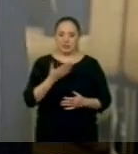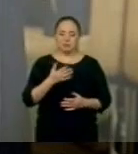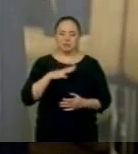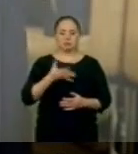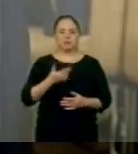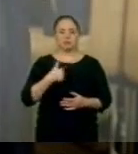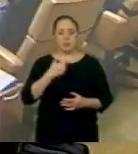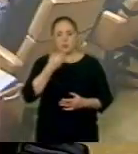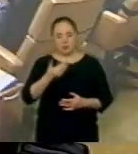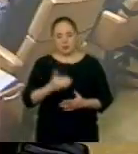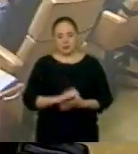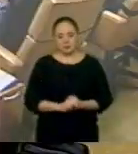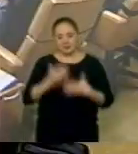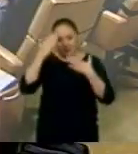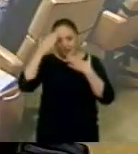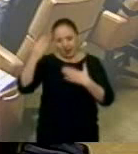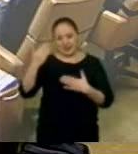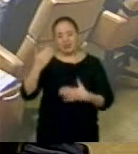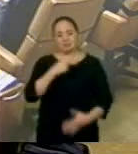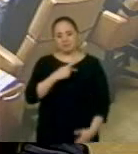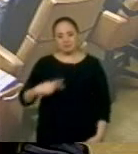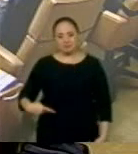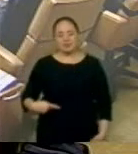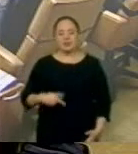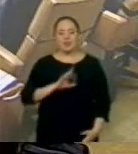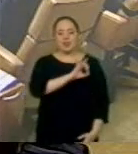Eu agradeço a Vossa Excelência e a atenção de Vossas Excelências.